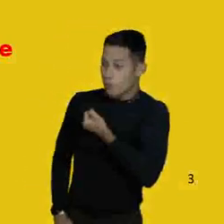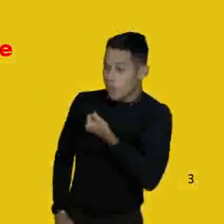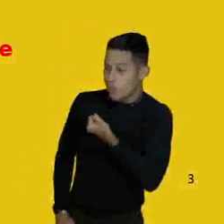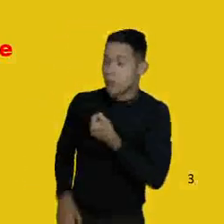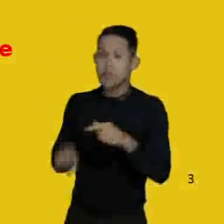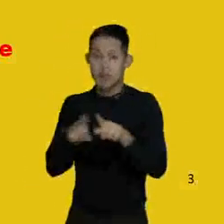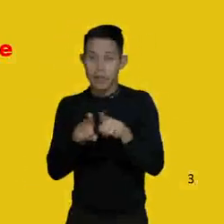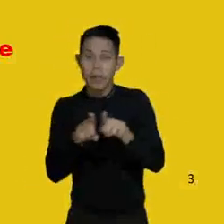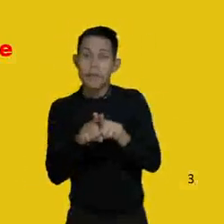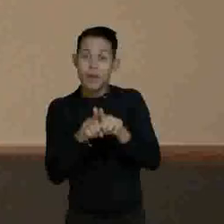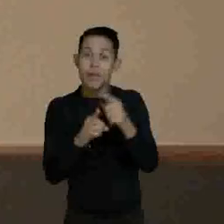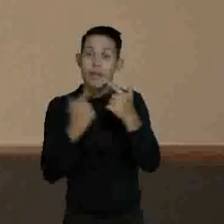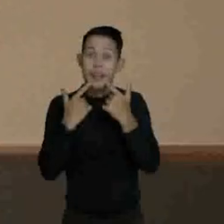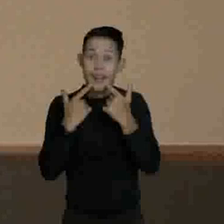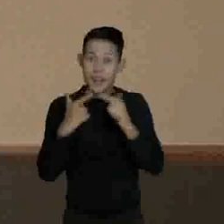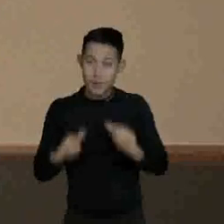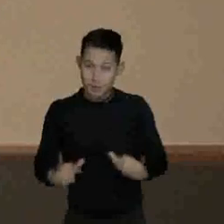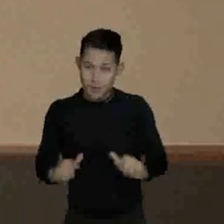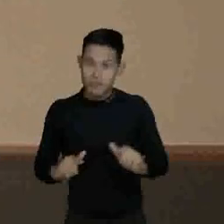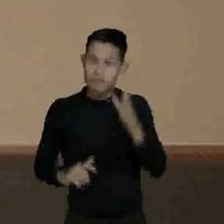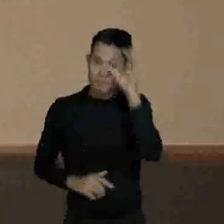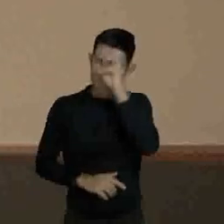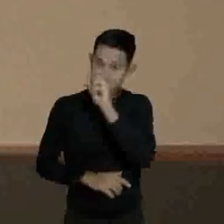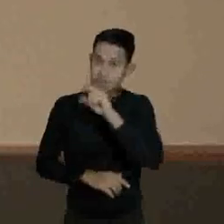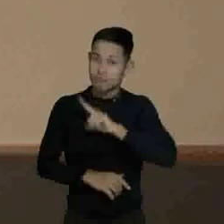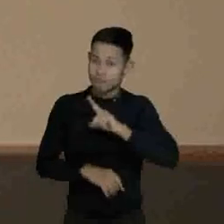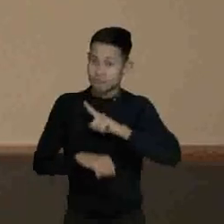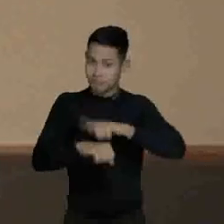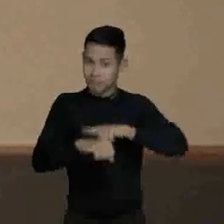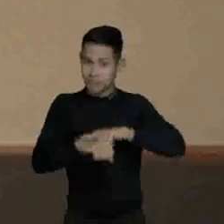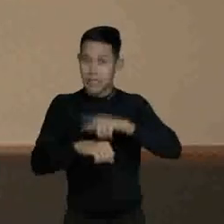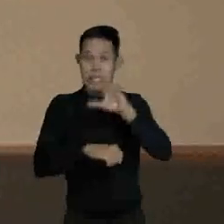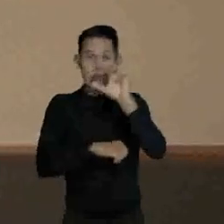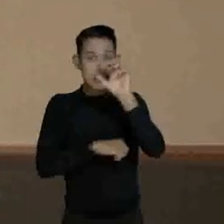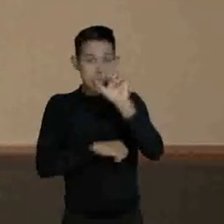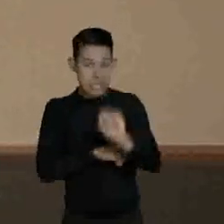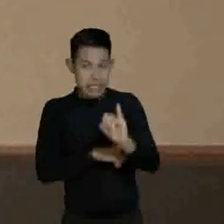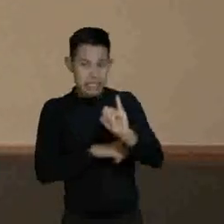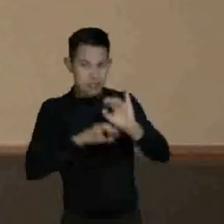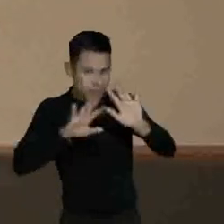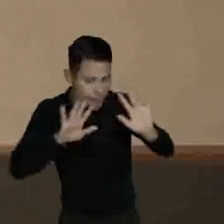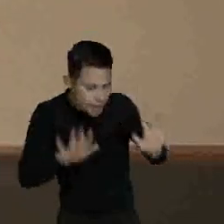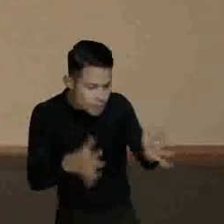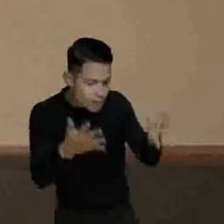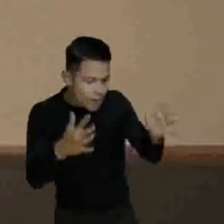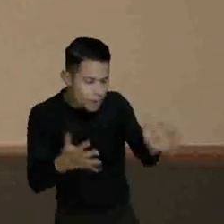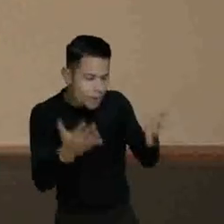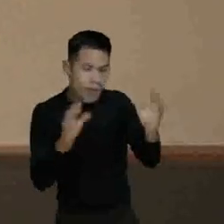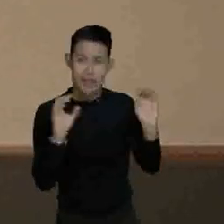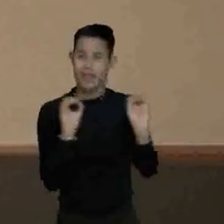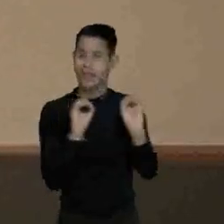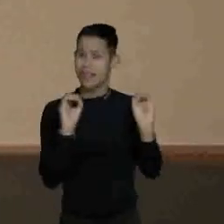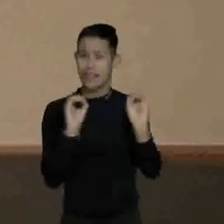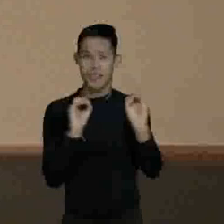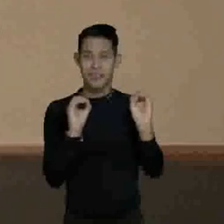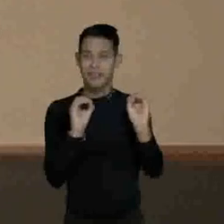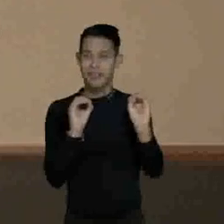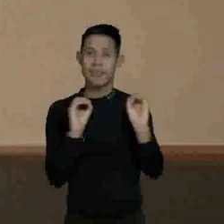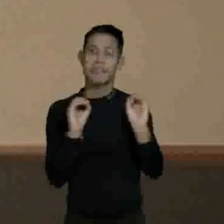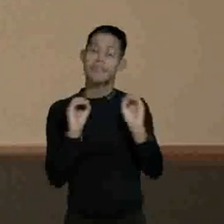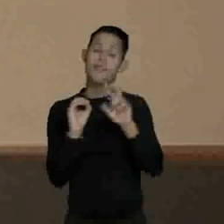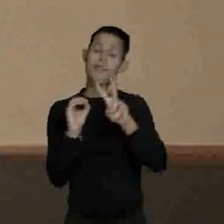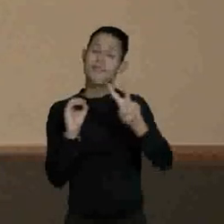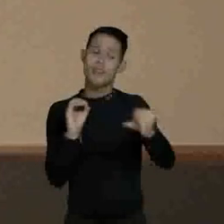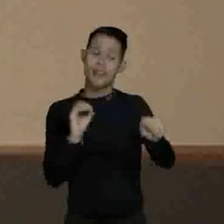podas neurais de 0 a 6 anos se eles não não são estimulados nessa época eles não vai vai ser ruim para